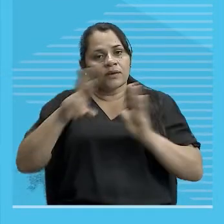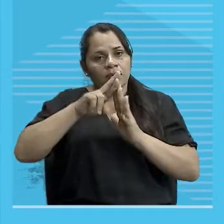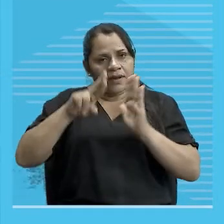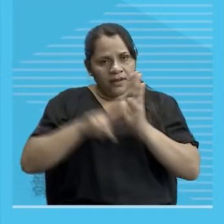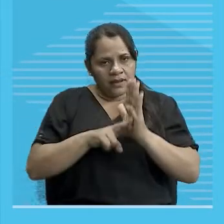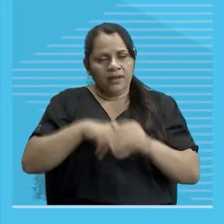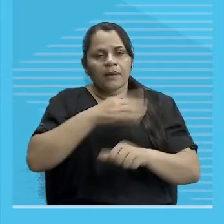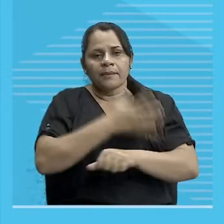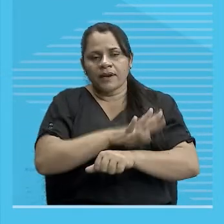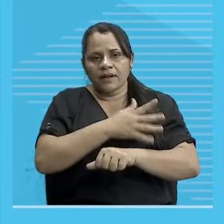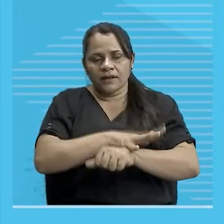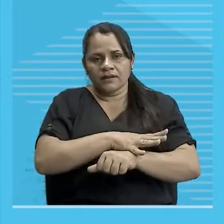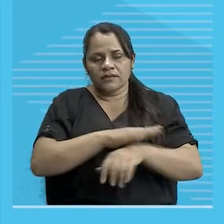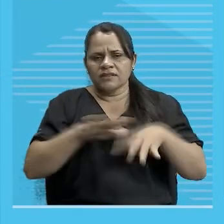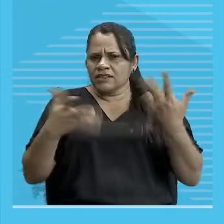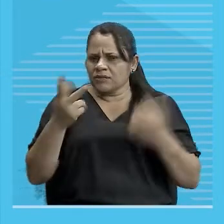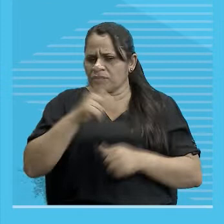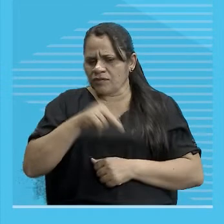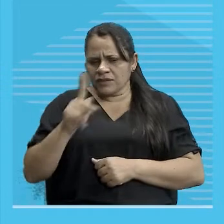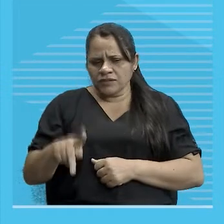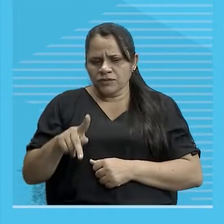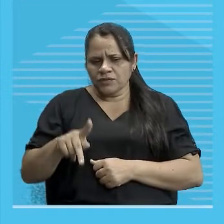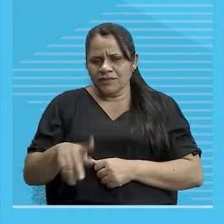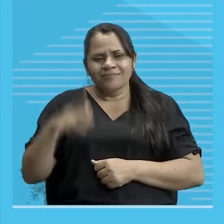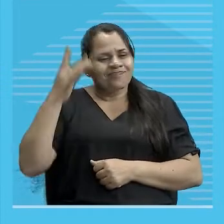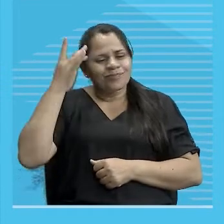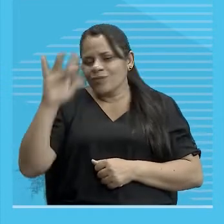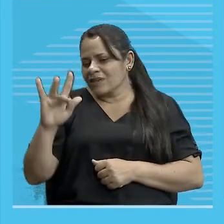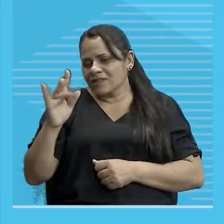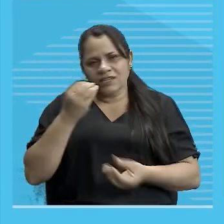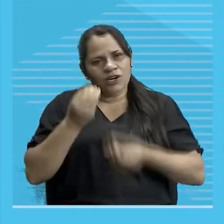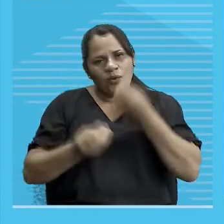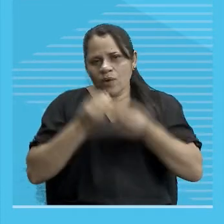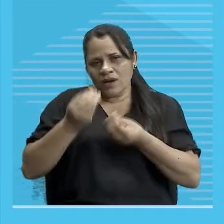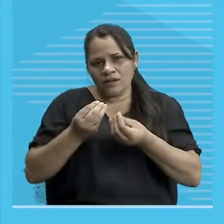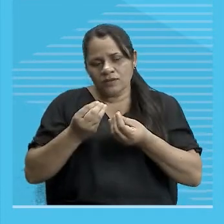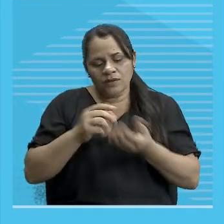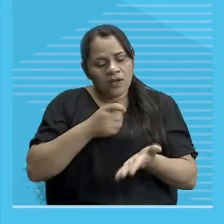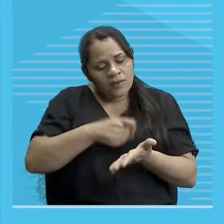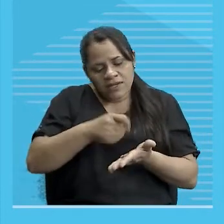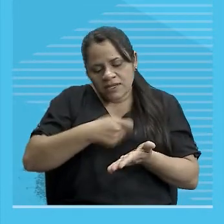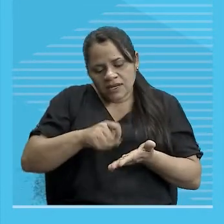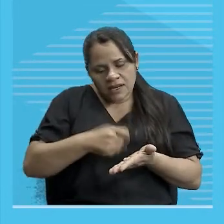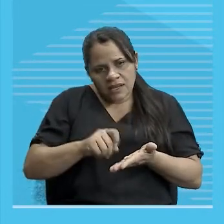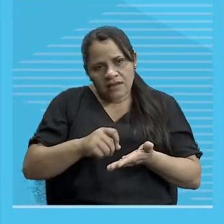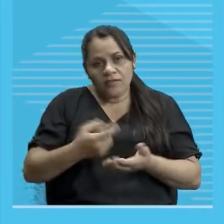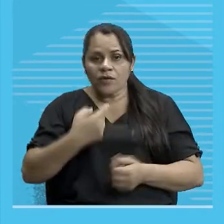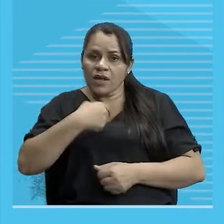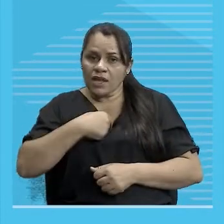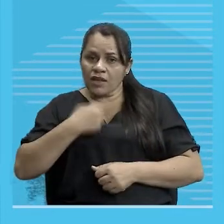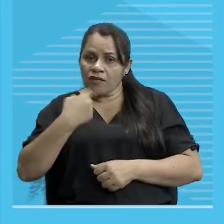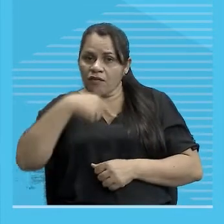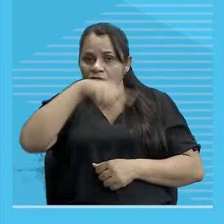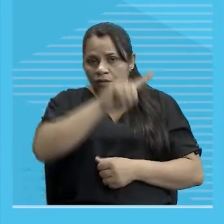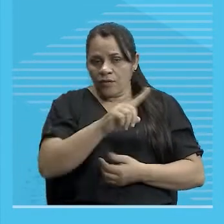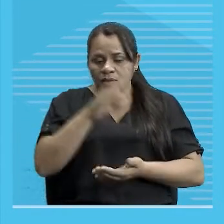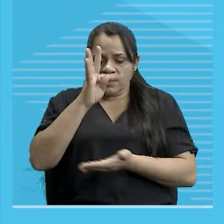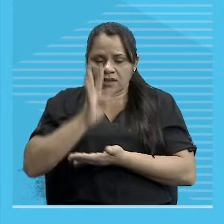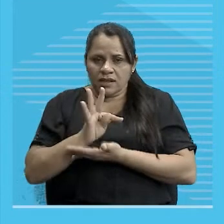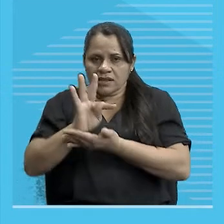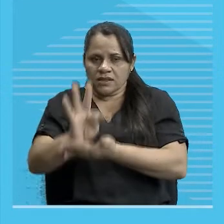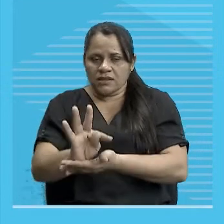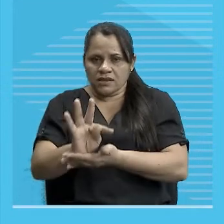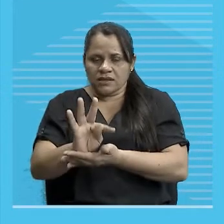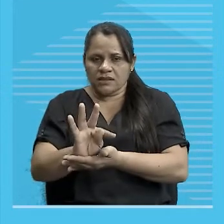prática. Tia Flavia, nunca sei se quando eu escrevo, por exemplo, vou a Teresina, eu devo colocar acento grave nesse